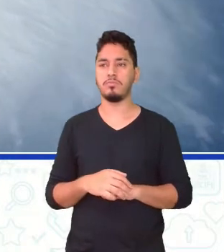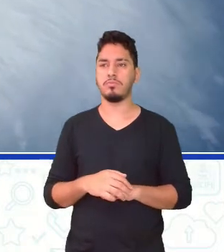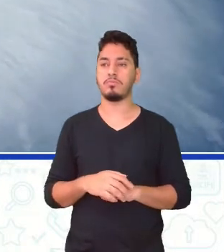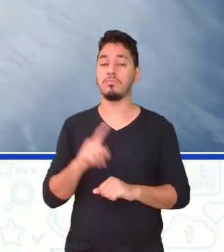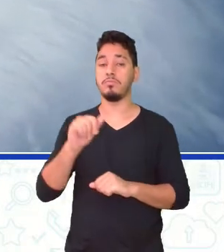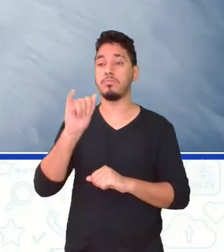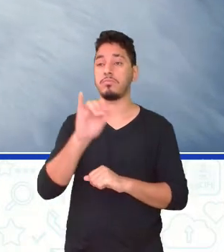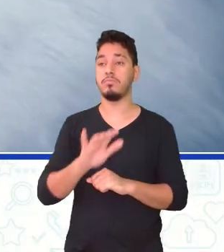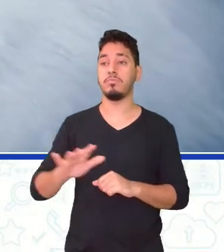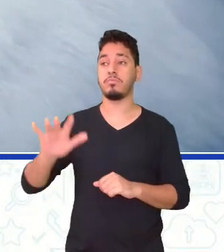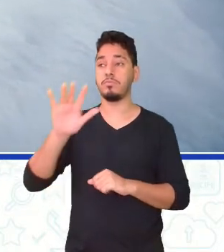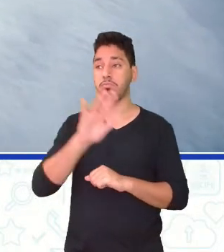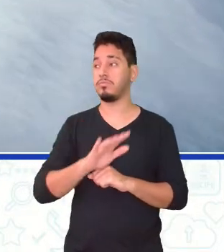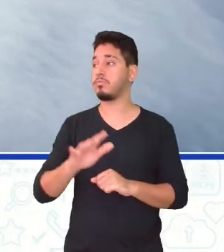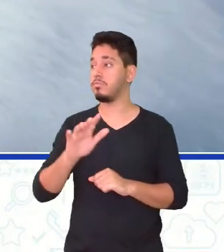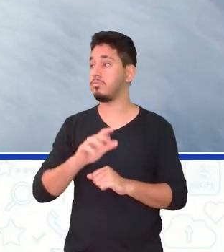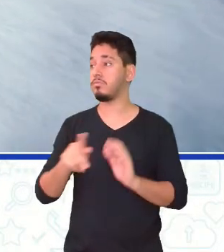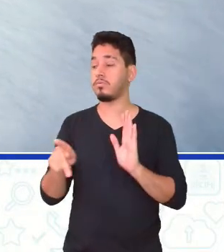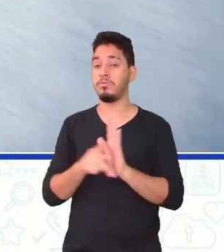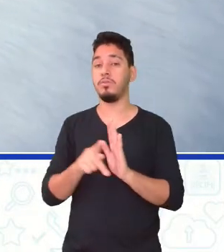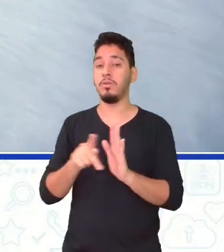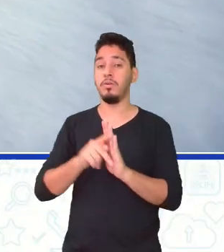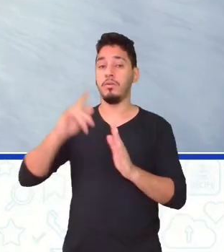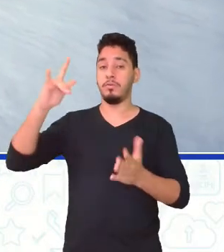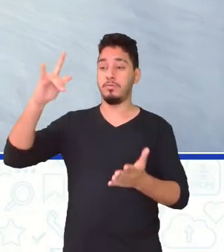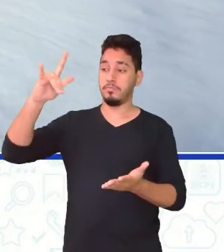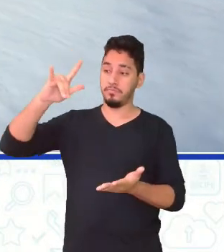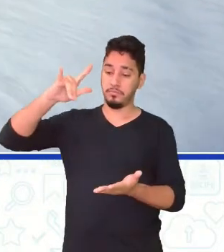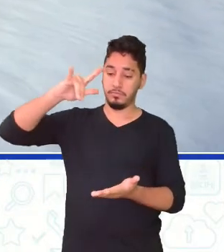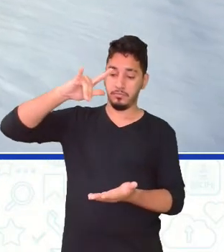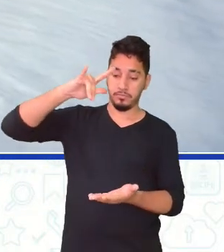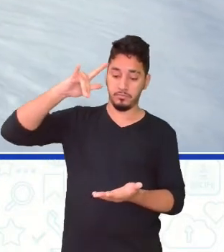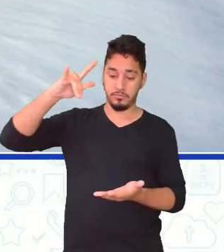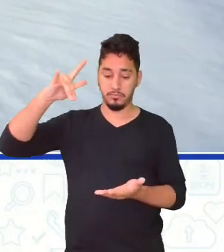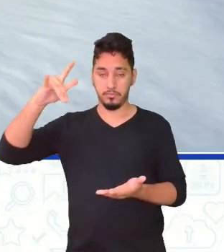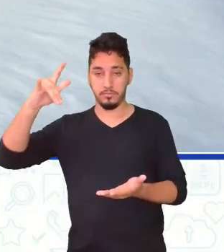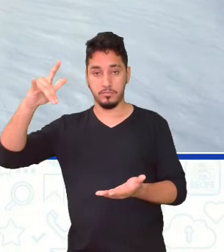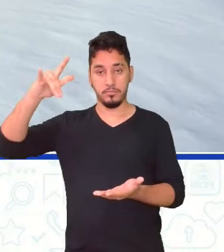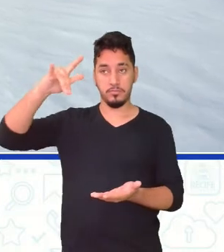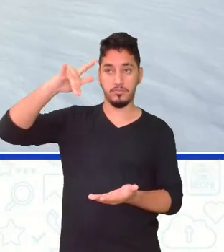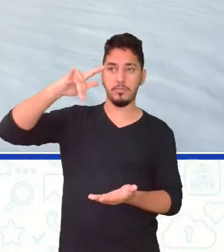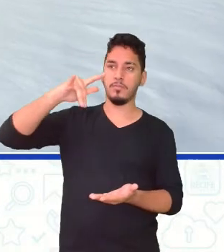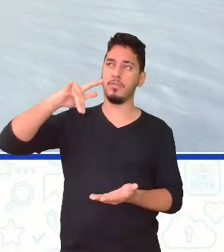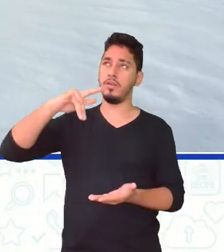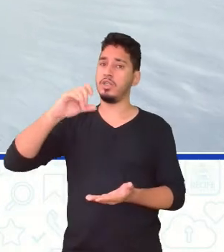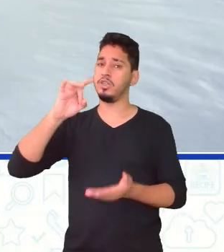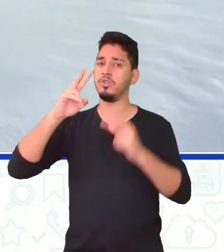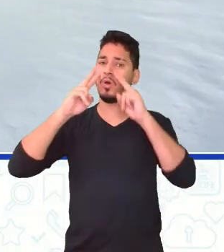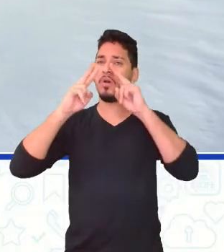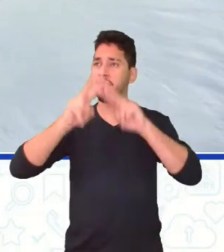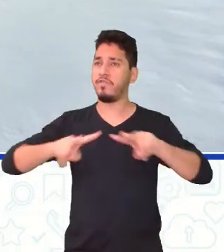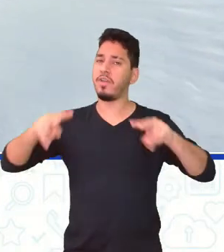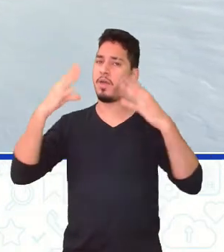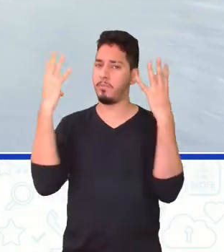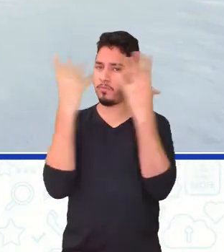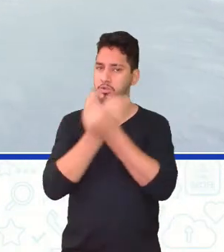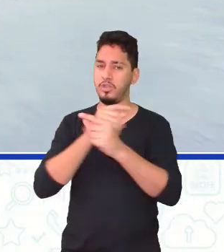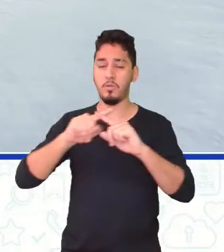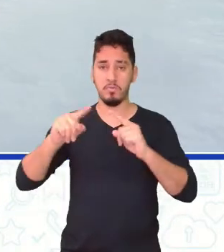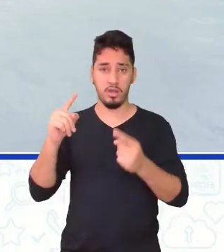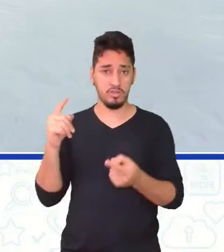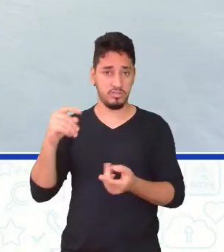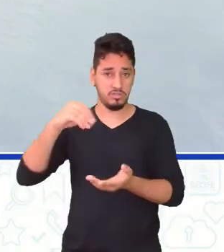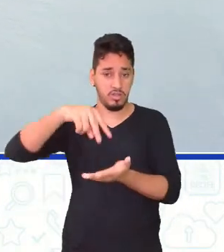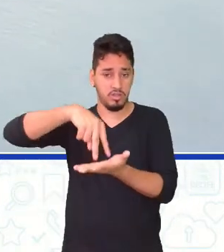uma imagem de bonita satélite. Assim pra você ver, né? Então, para participar dele não tanto, né? É verdade. Mas para